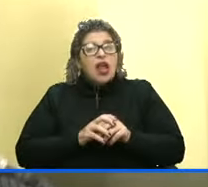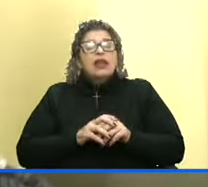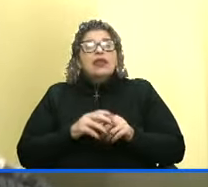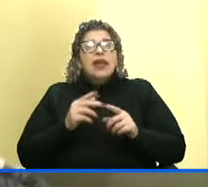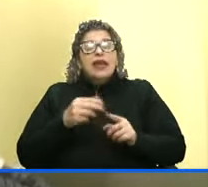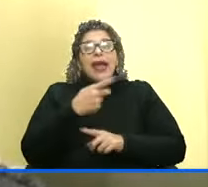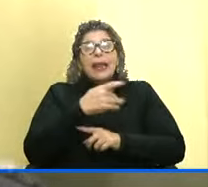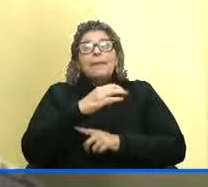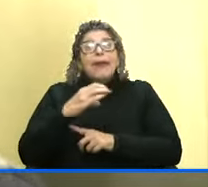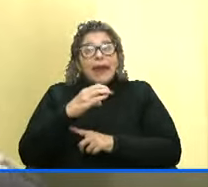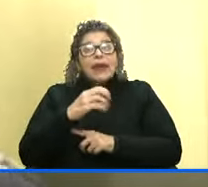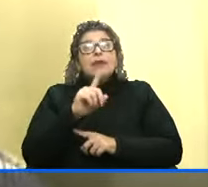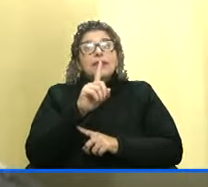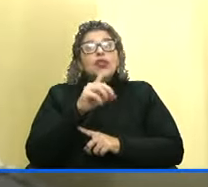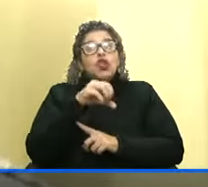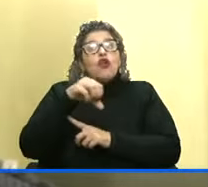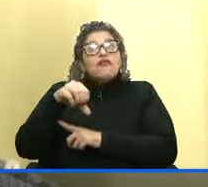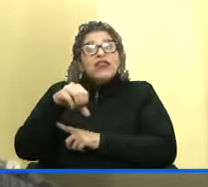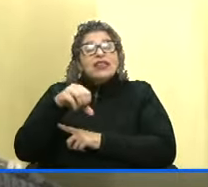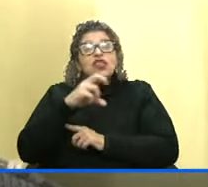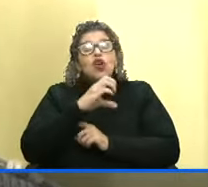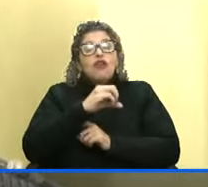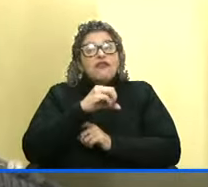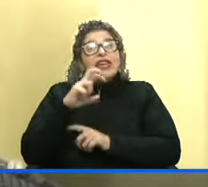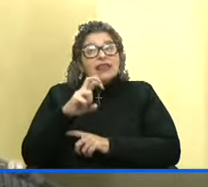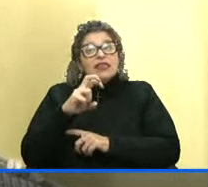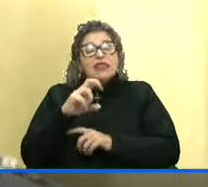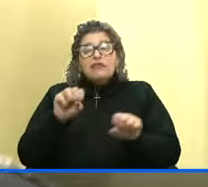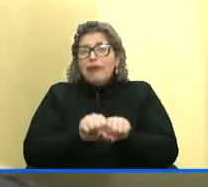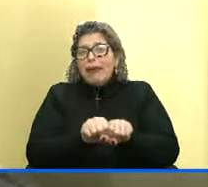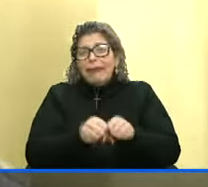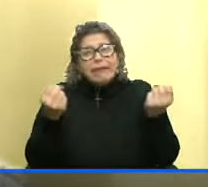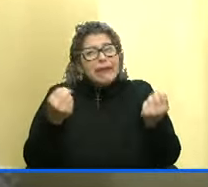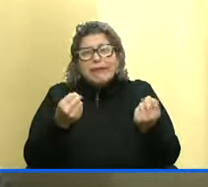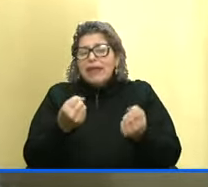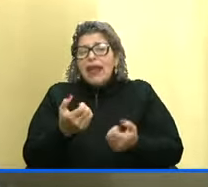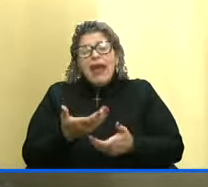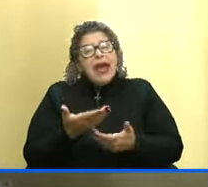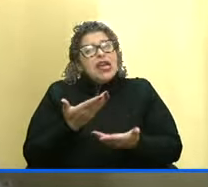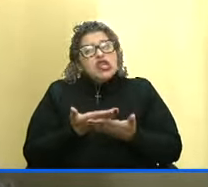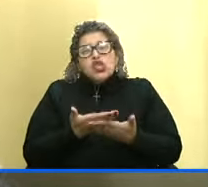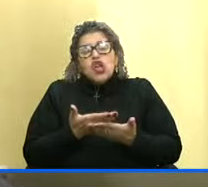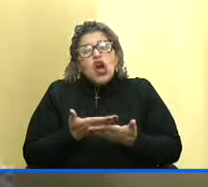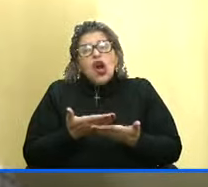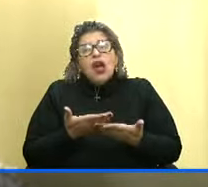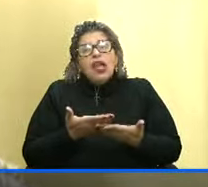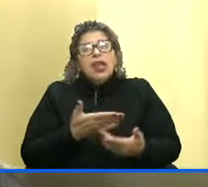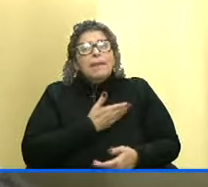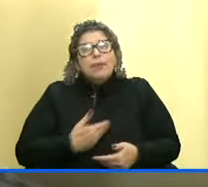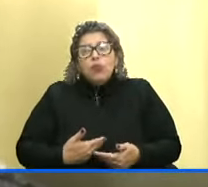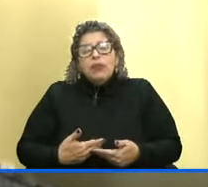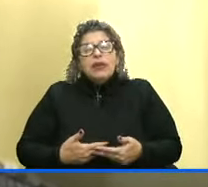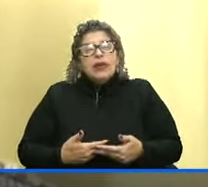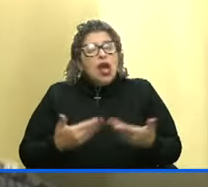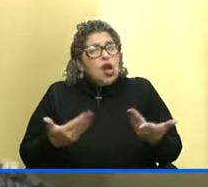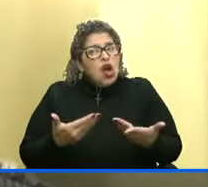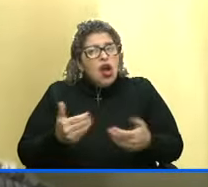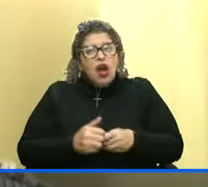PEC 95, foi a destruição da escola pública. E ela segue agora quando os governos não investem nem o